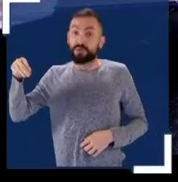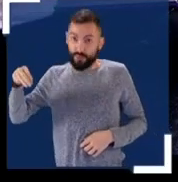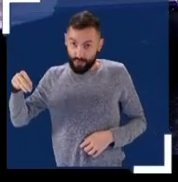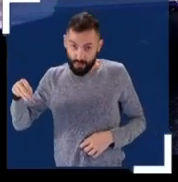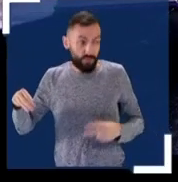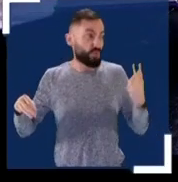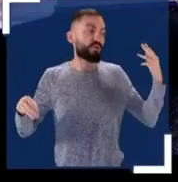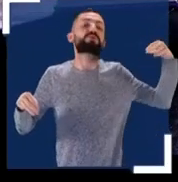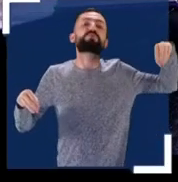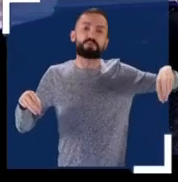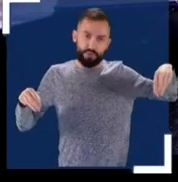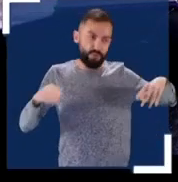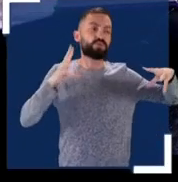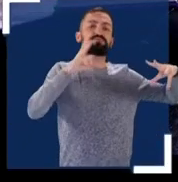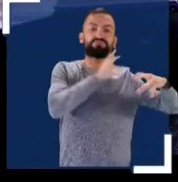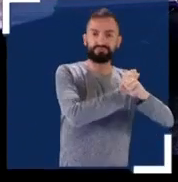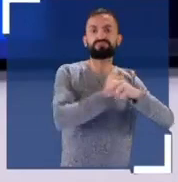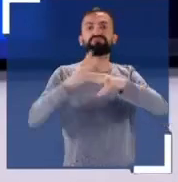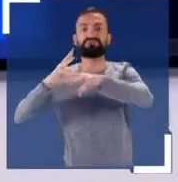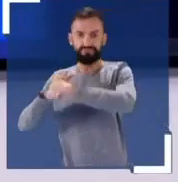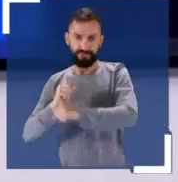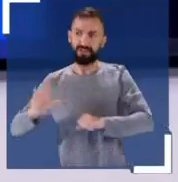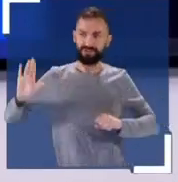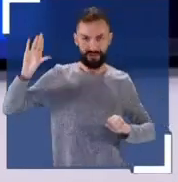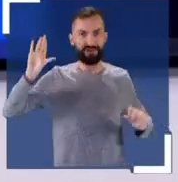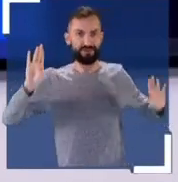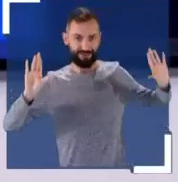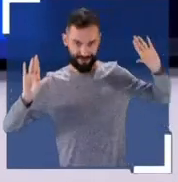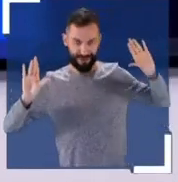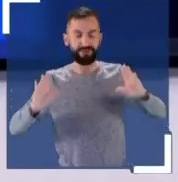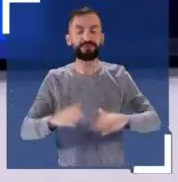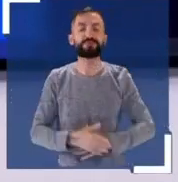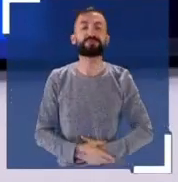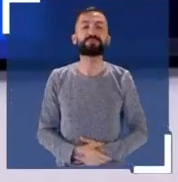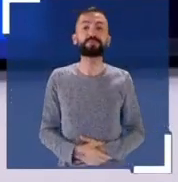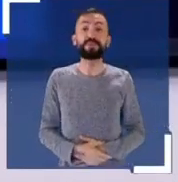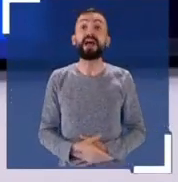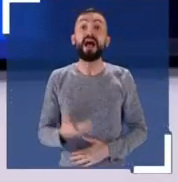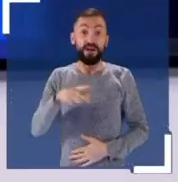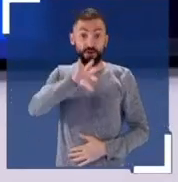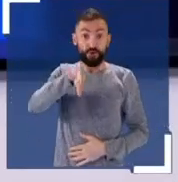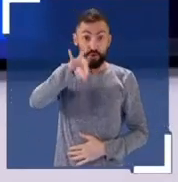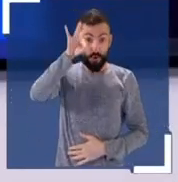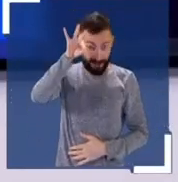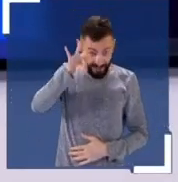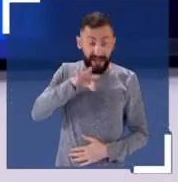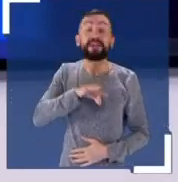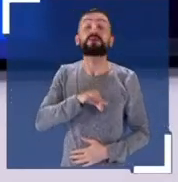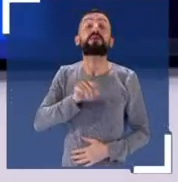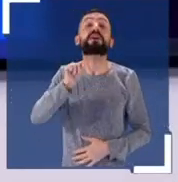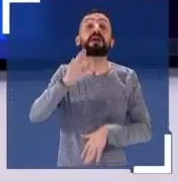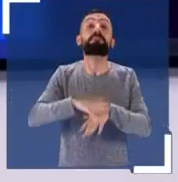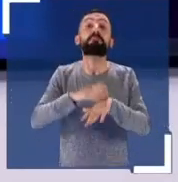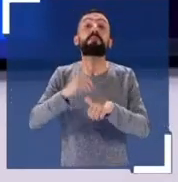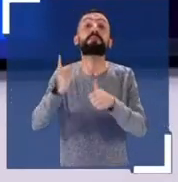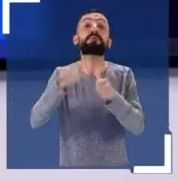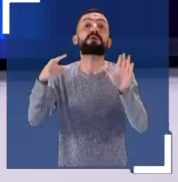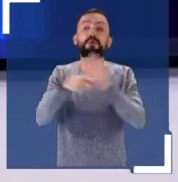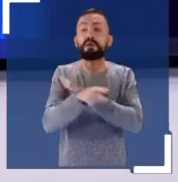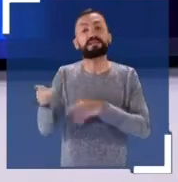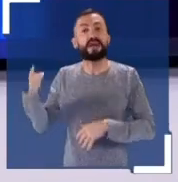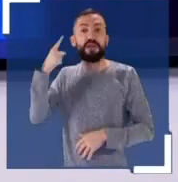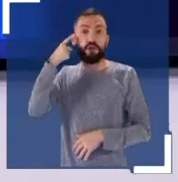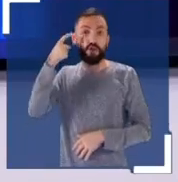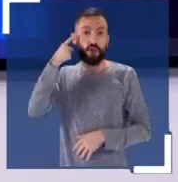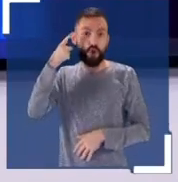fala de cada um dos nossos candidatos. De acordo com o sorteio, quem abre a rodada de perguntas agora é o candidato João Dória. Por favor,